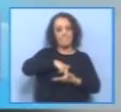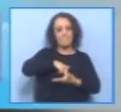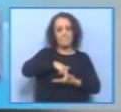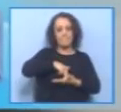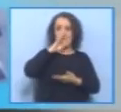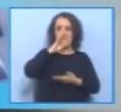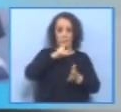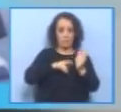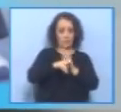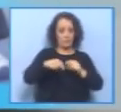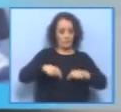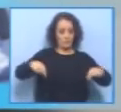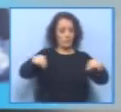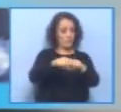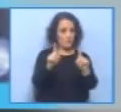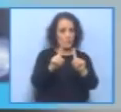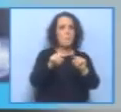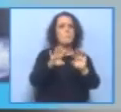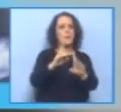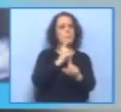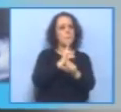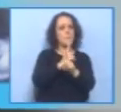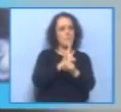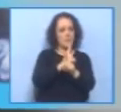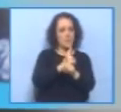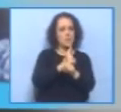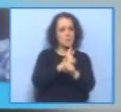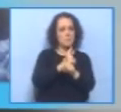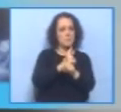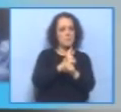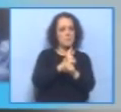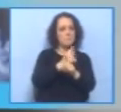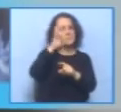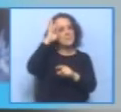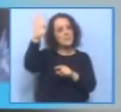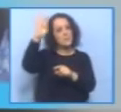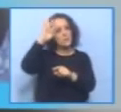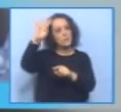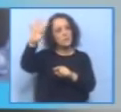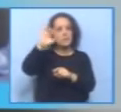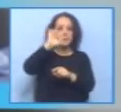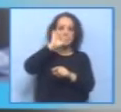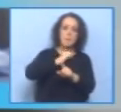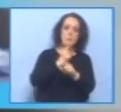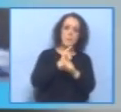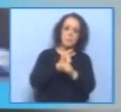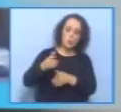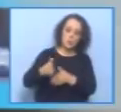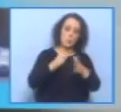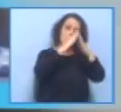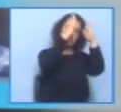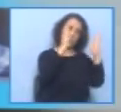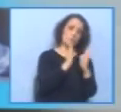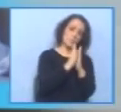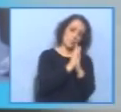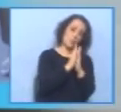vida e a vivência da própria paróquia, ou pelo menos da própria catequese. E este desafio da catequese familiar vai